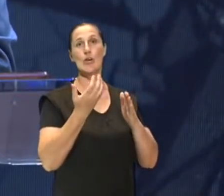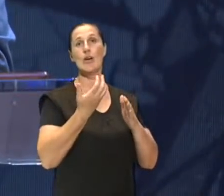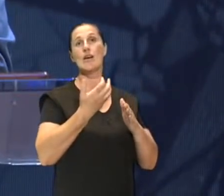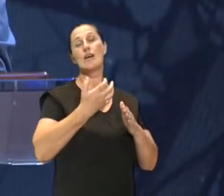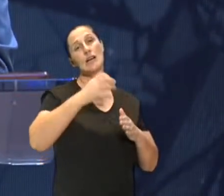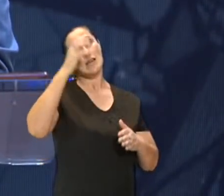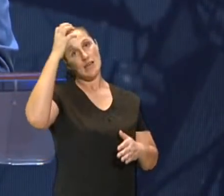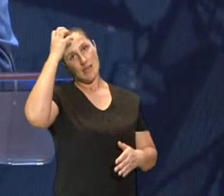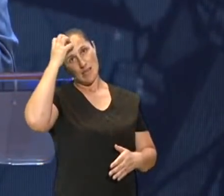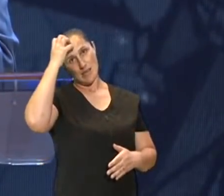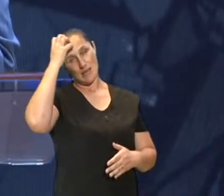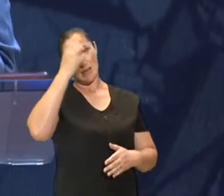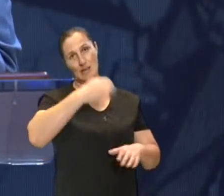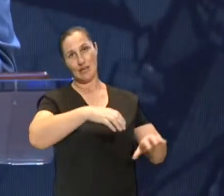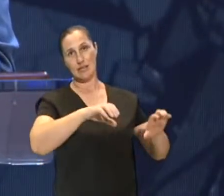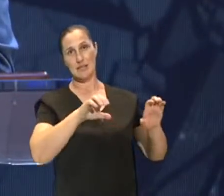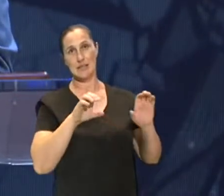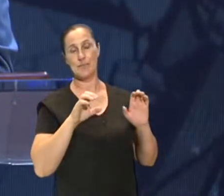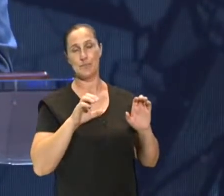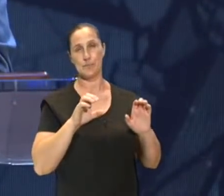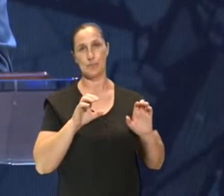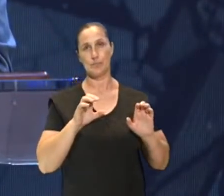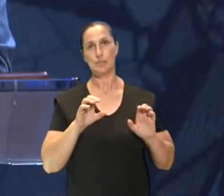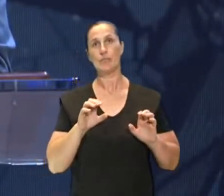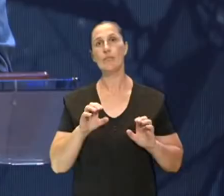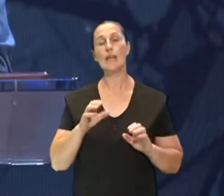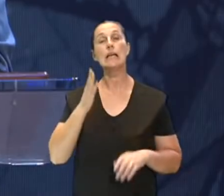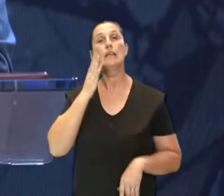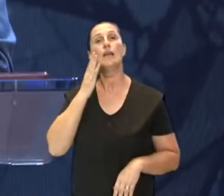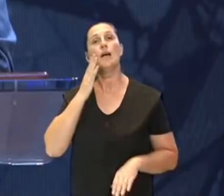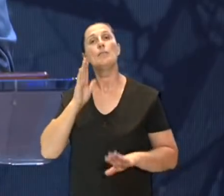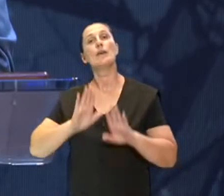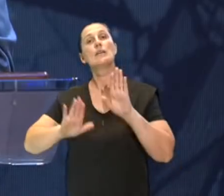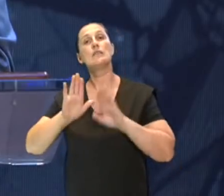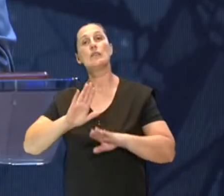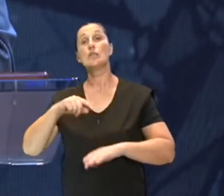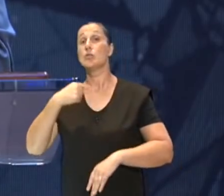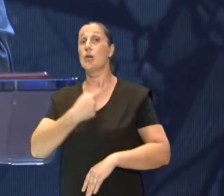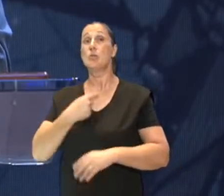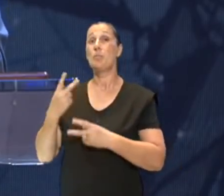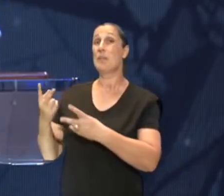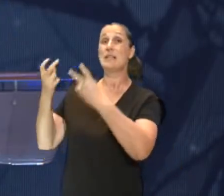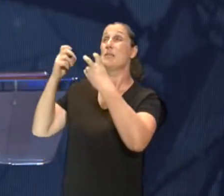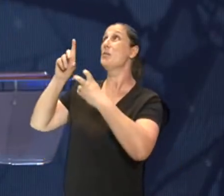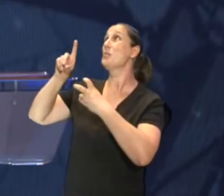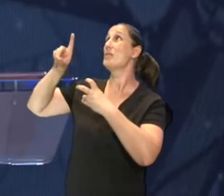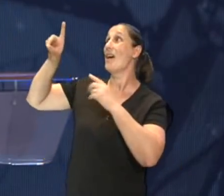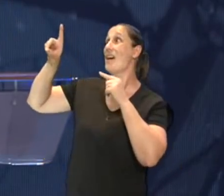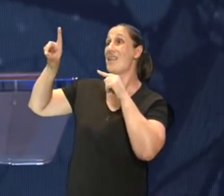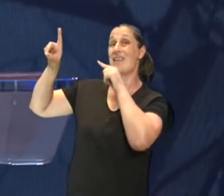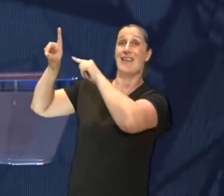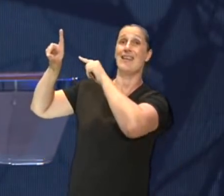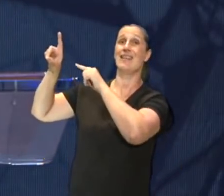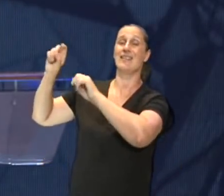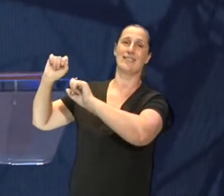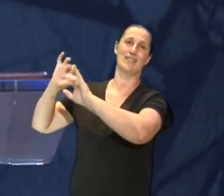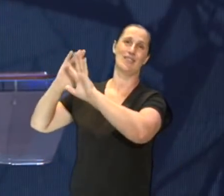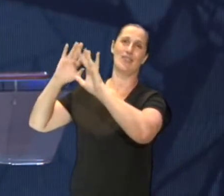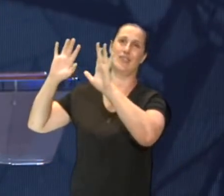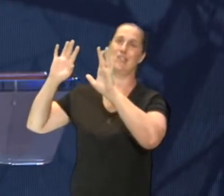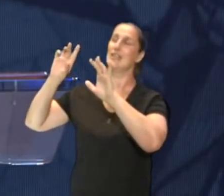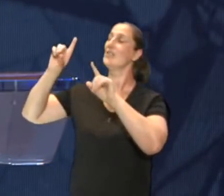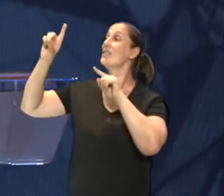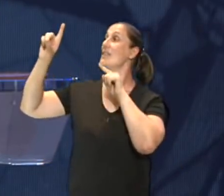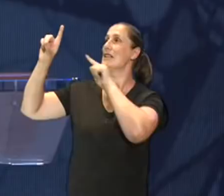percebemos que toda a glória pertence ao Senhor, e então Ele precisa abrir os nossos